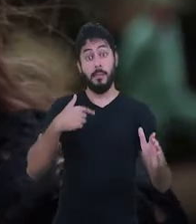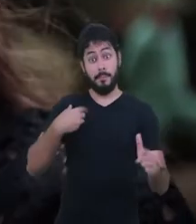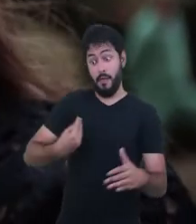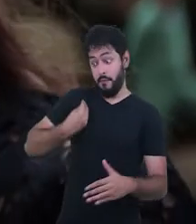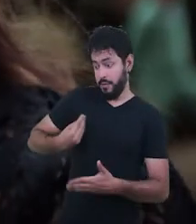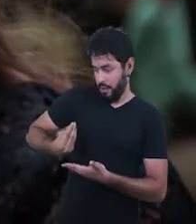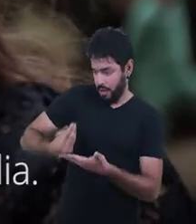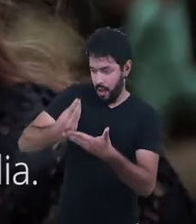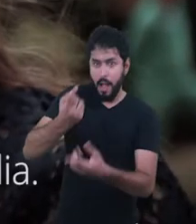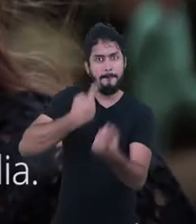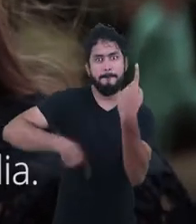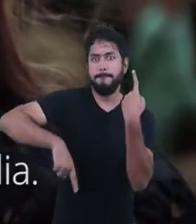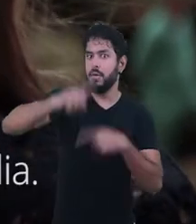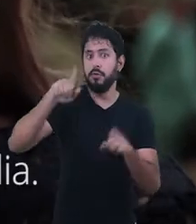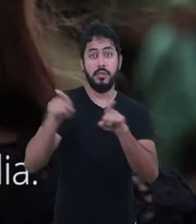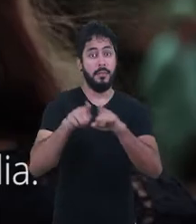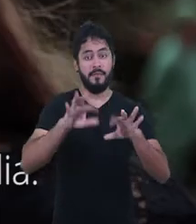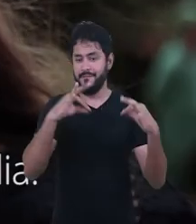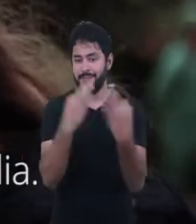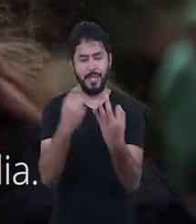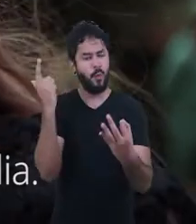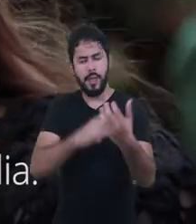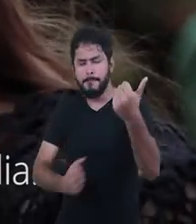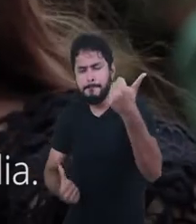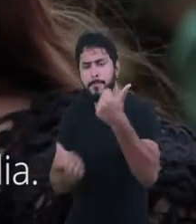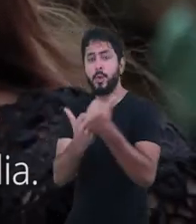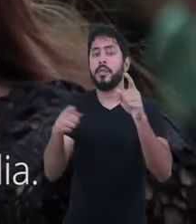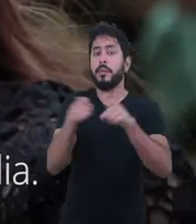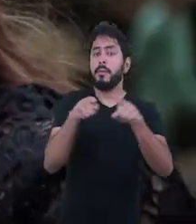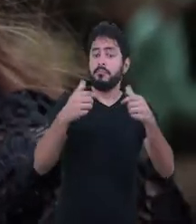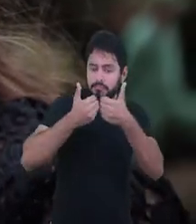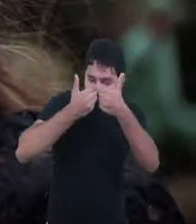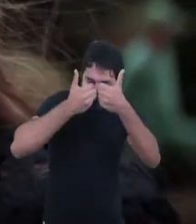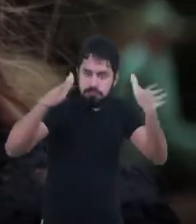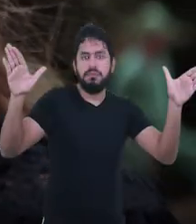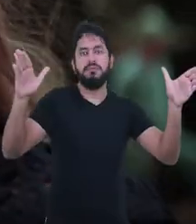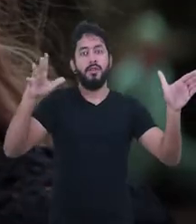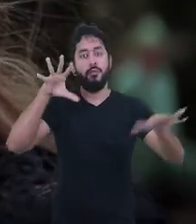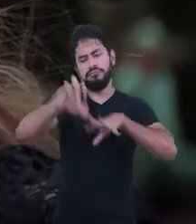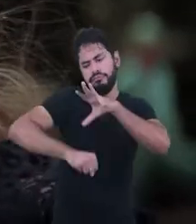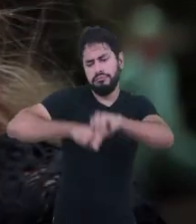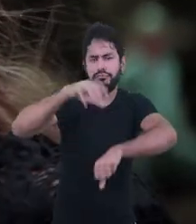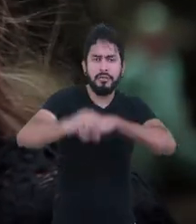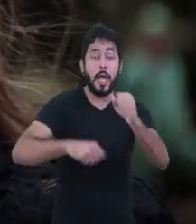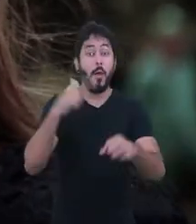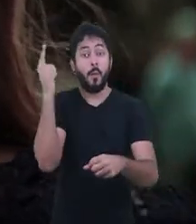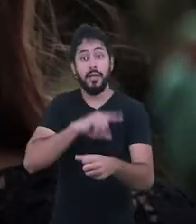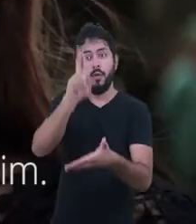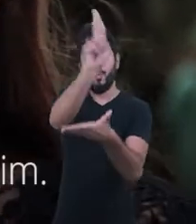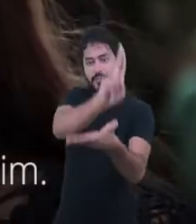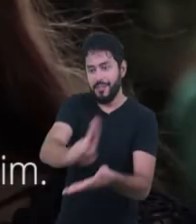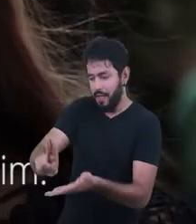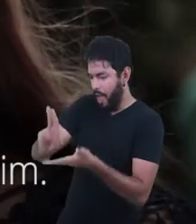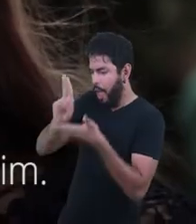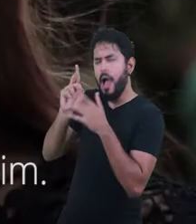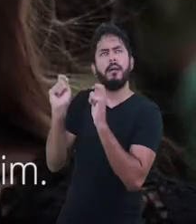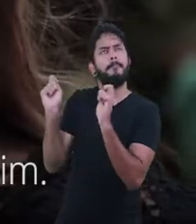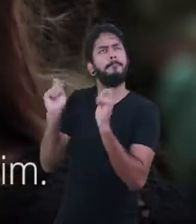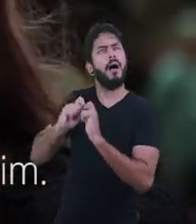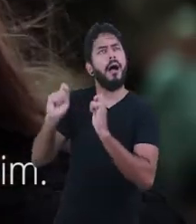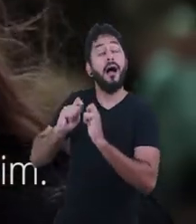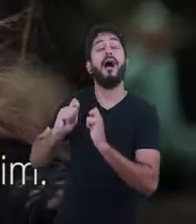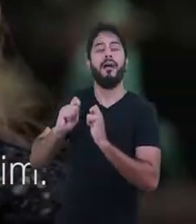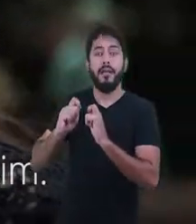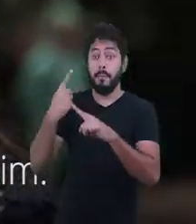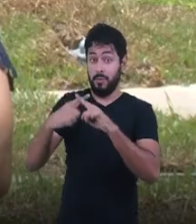minha vida mudou, não é? Então minha vida mudou, mudou a vida da minha família. Meus horizontes se abriram, eu comecei a enxergar a universidade